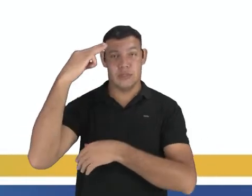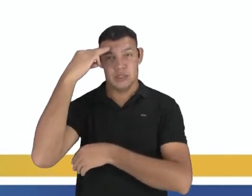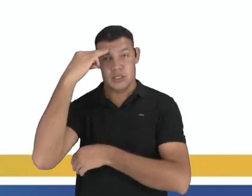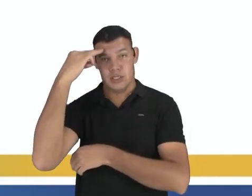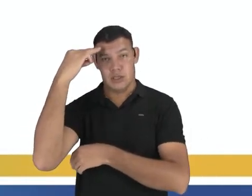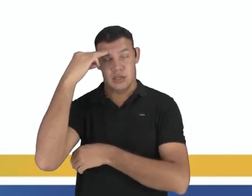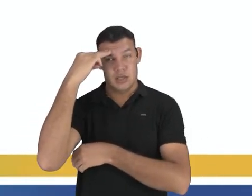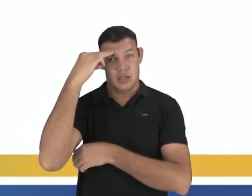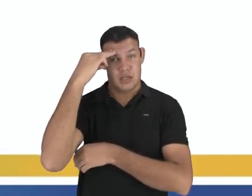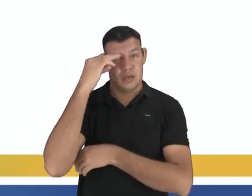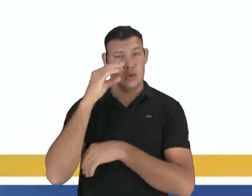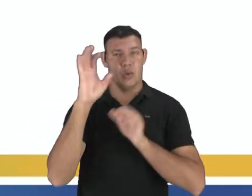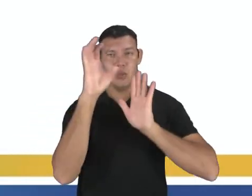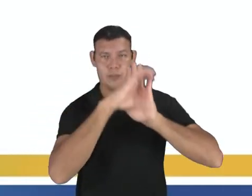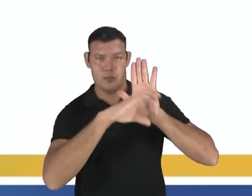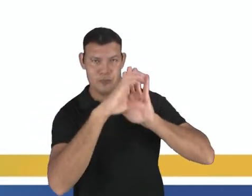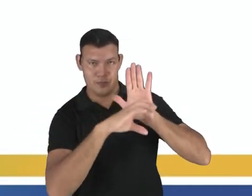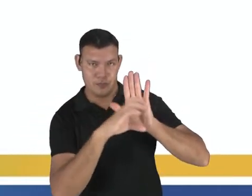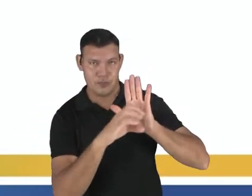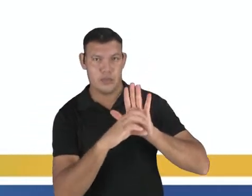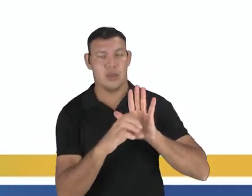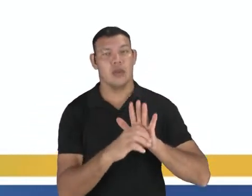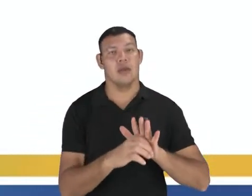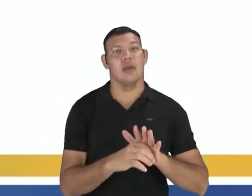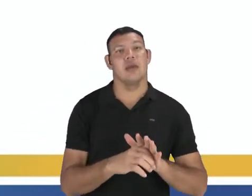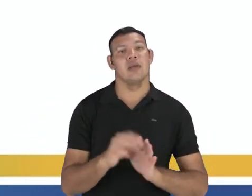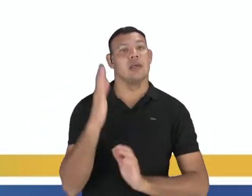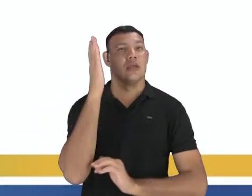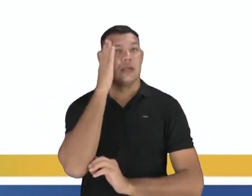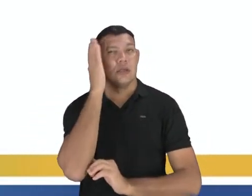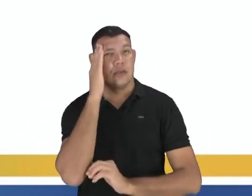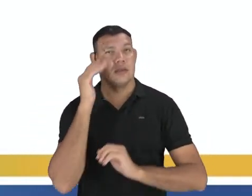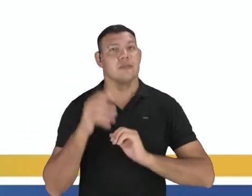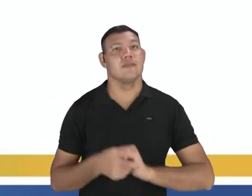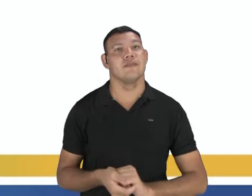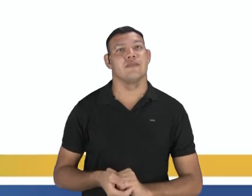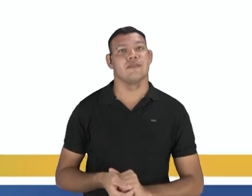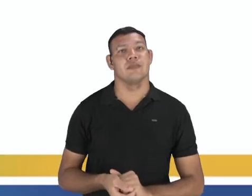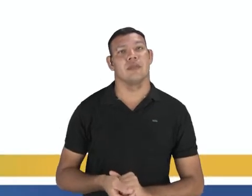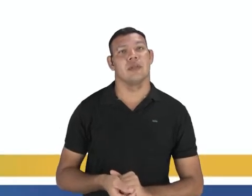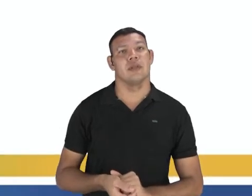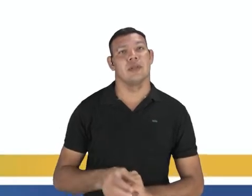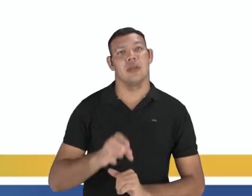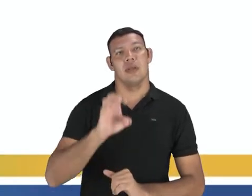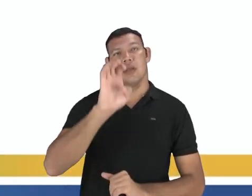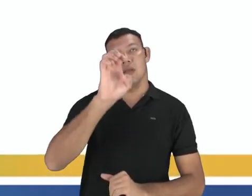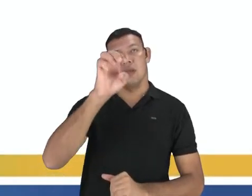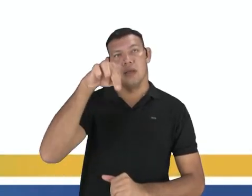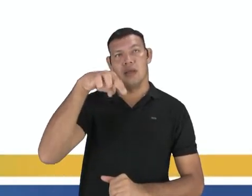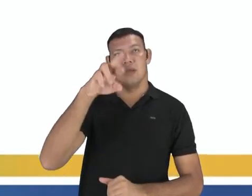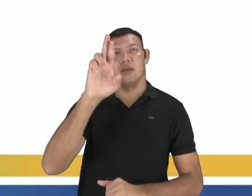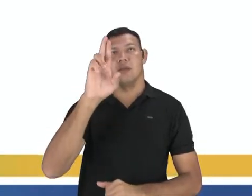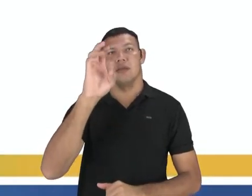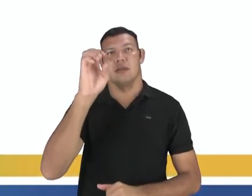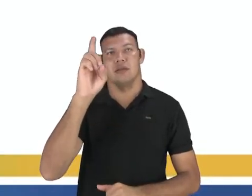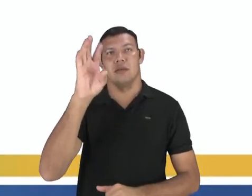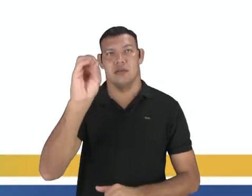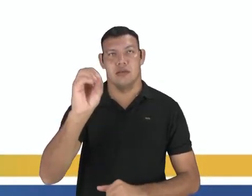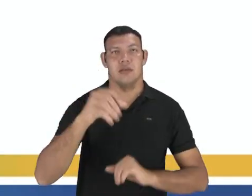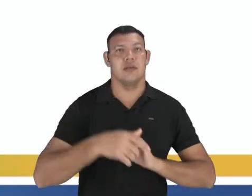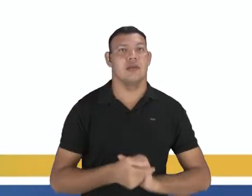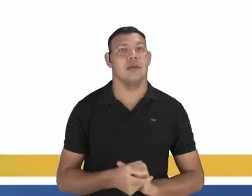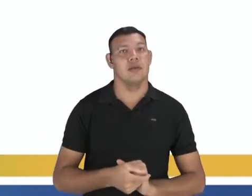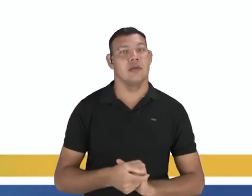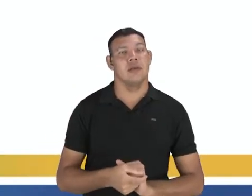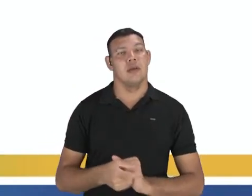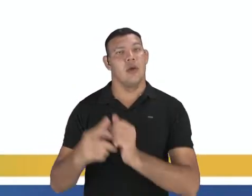já colocou, né? O que vai ter no enredo, o que vai ter no cenário, quais os nossos tipos de personagens, pode ser protagonista,